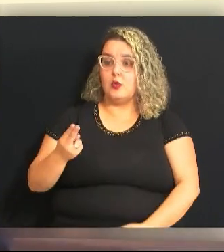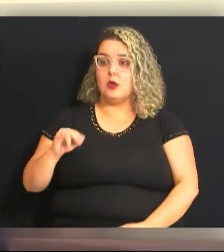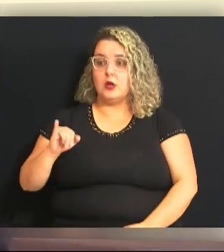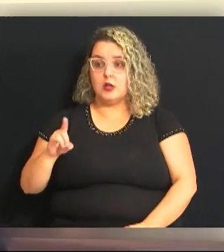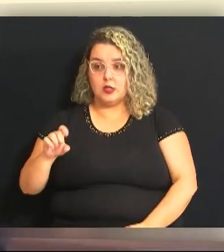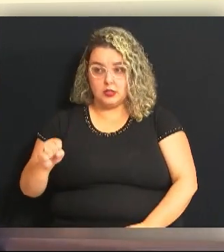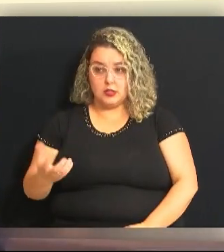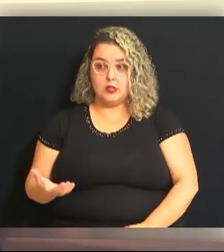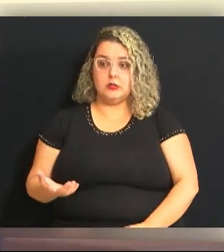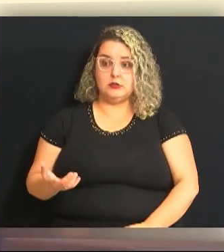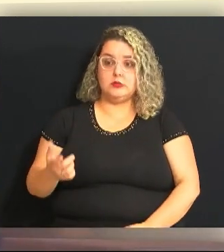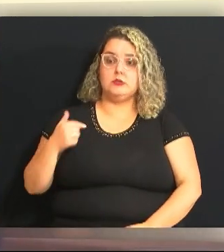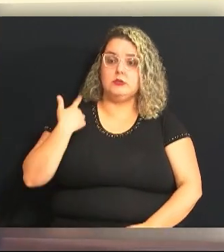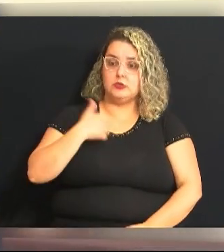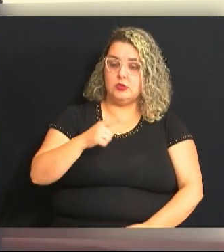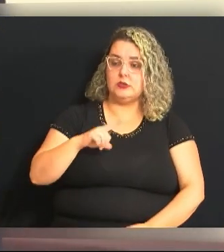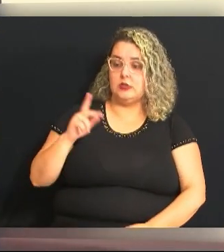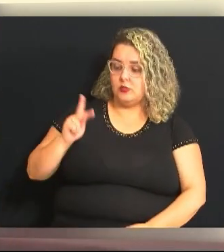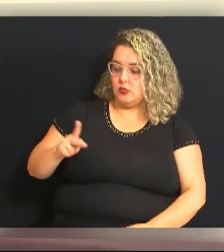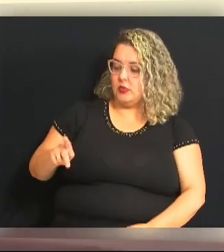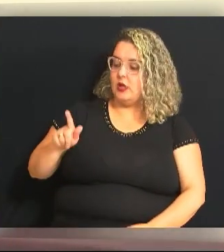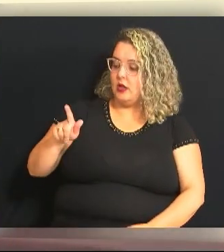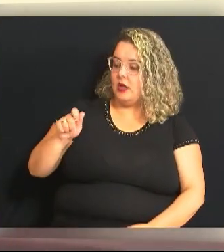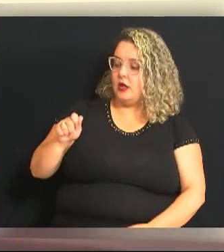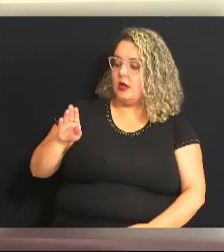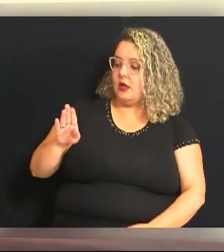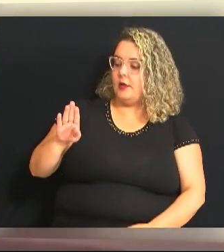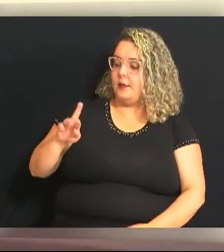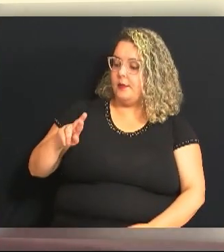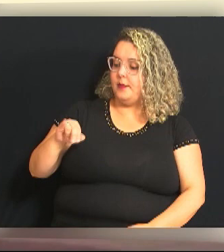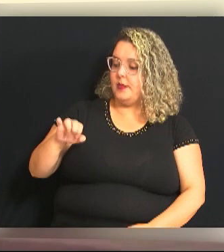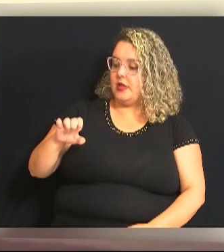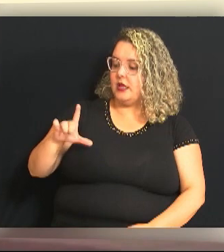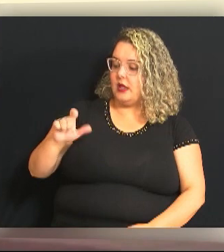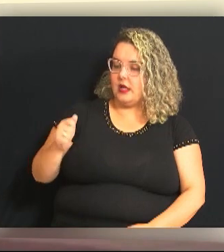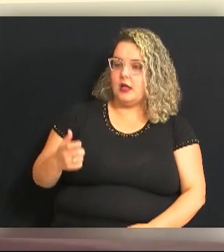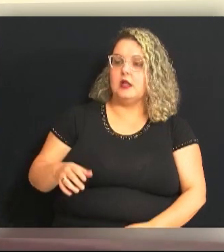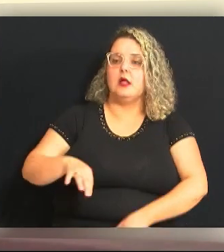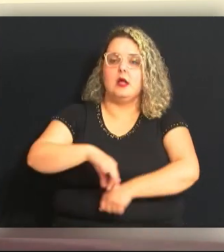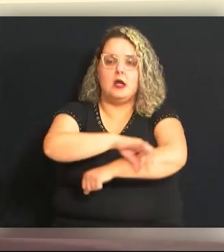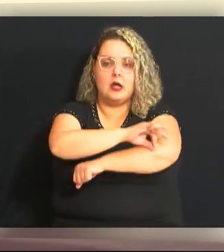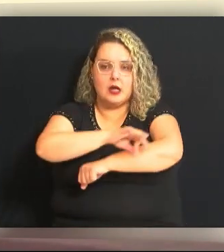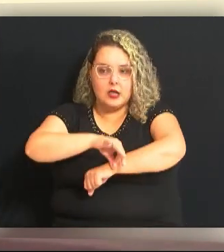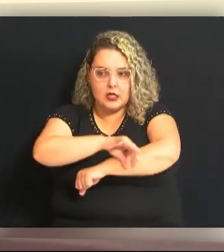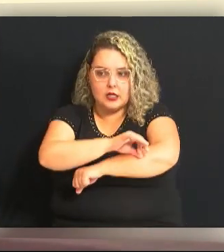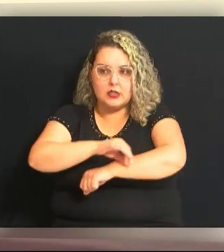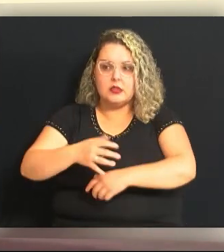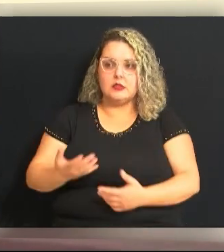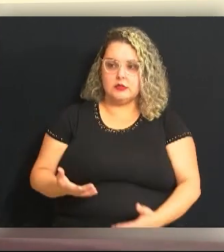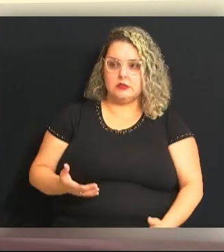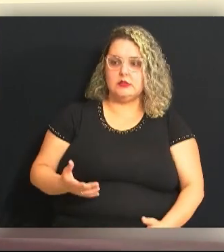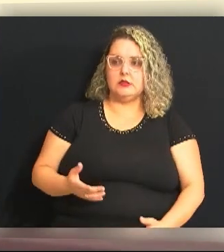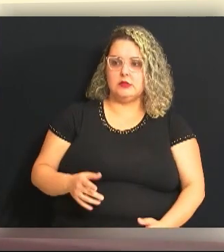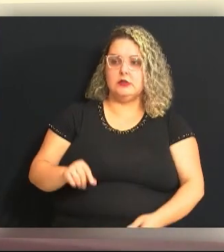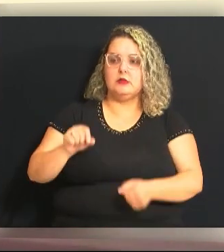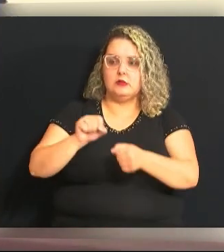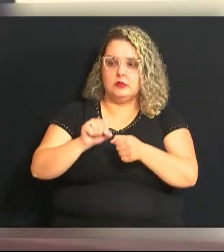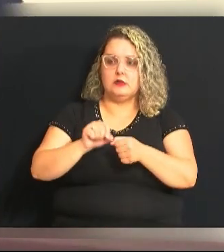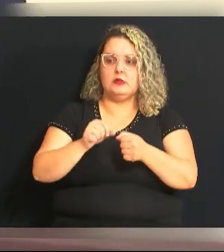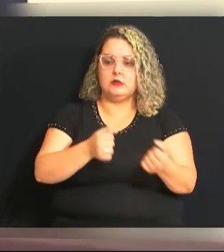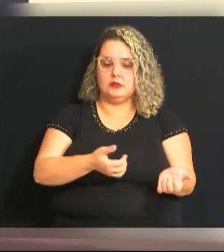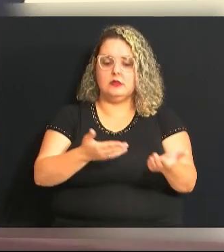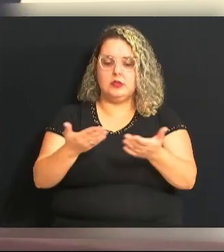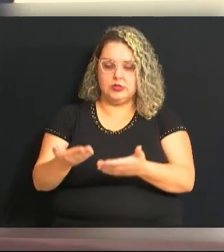HIDS, onde nós temos a professora Gabriela Celani, arquiteta, que vai